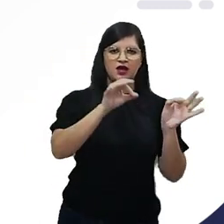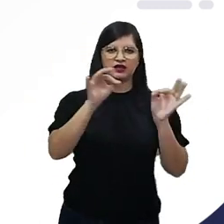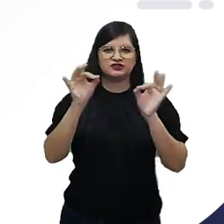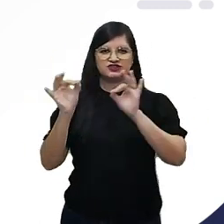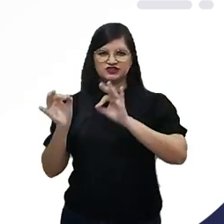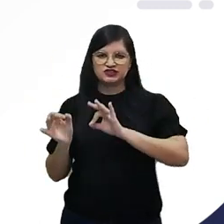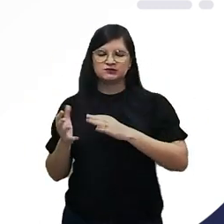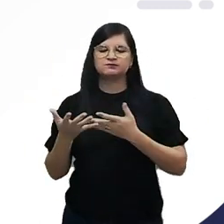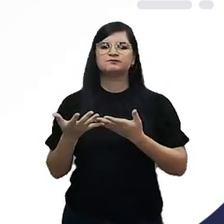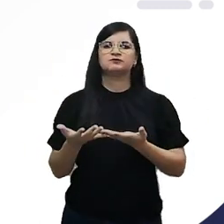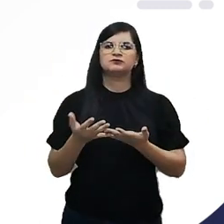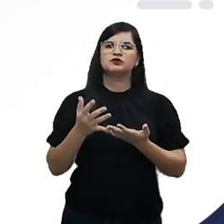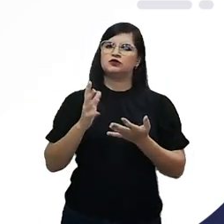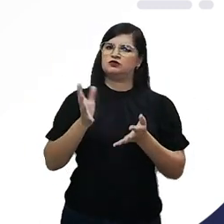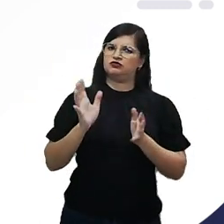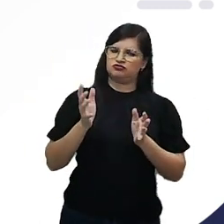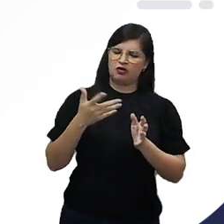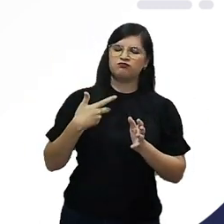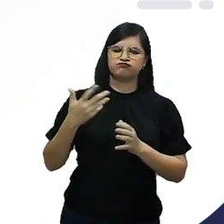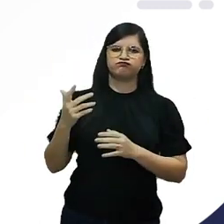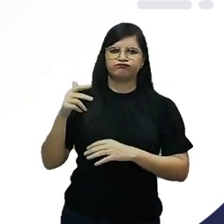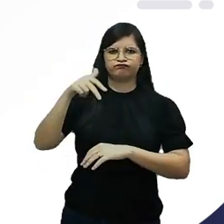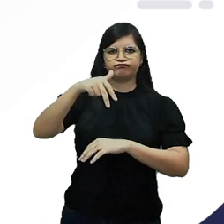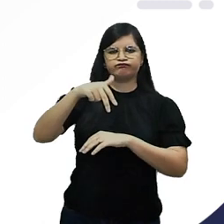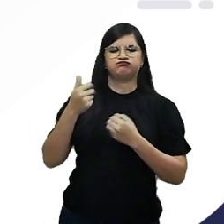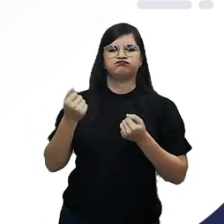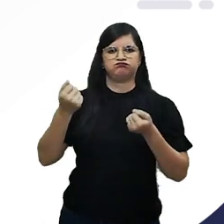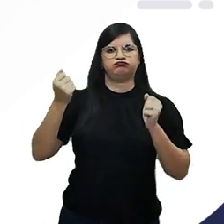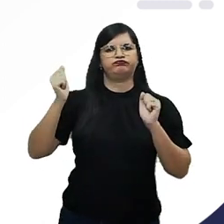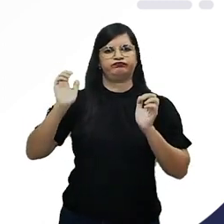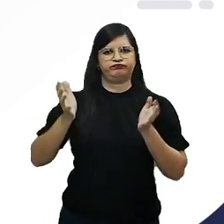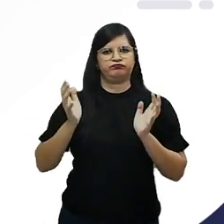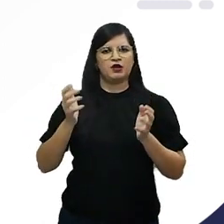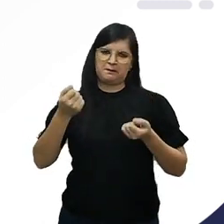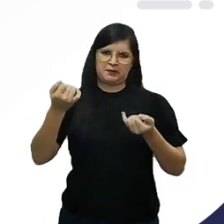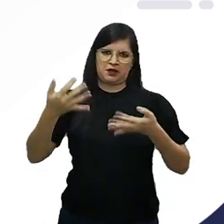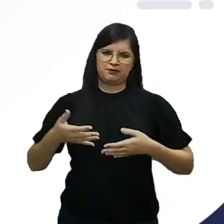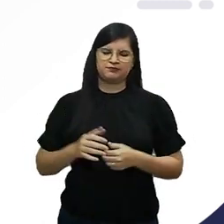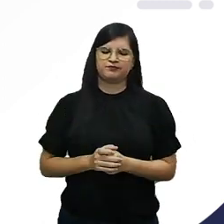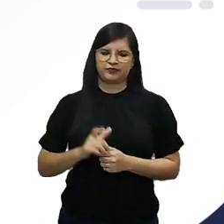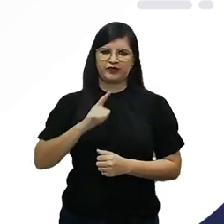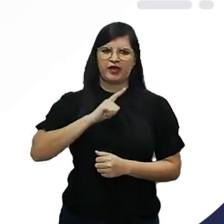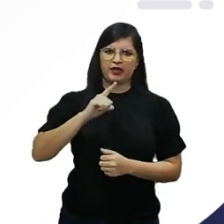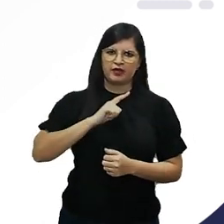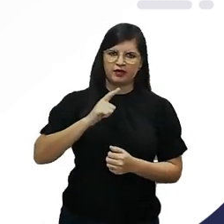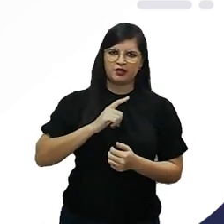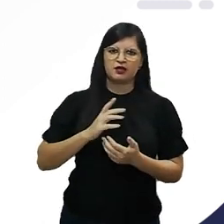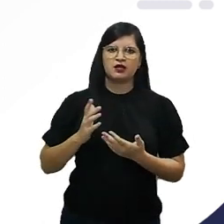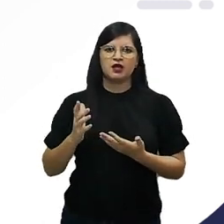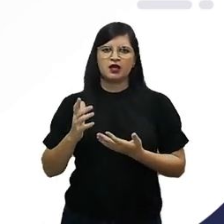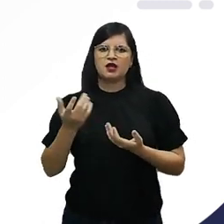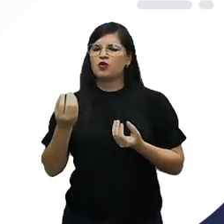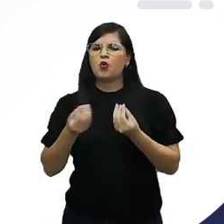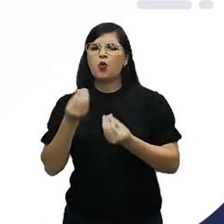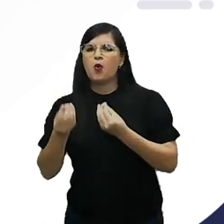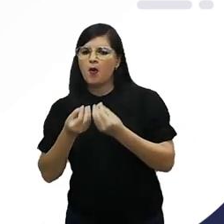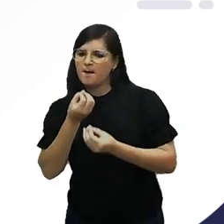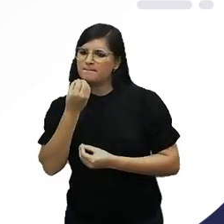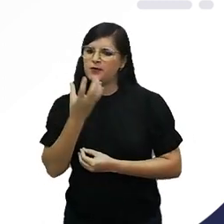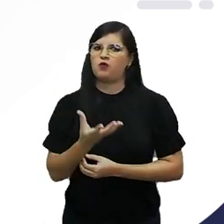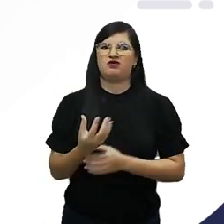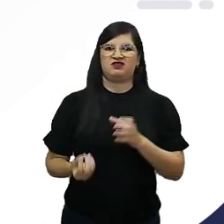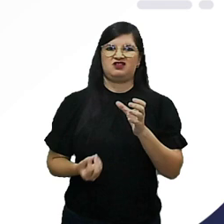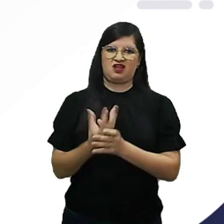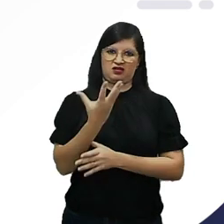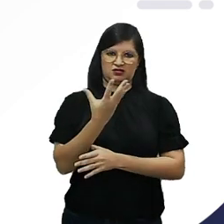assisti, ou até que eu já ministrei, muitas vezes a gente traz, por exemplo, como o que seria um bom pitch e por aí vai.